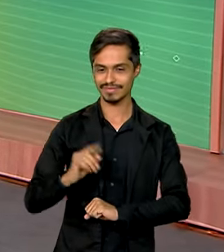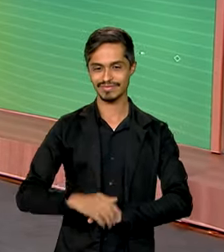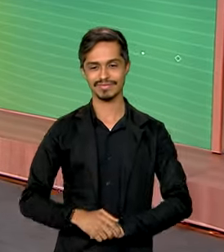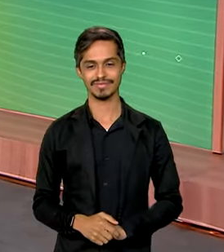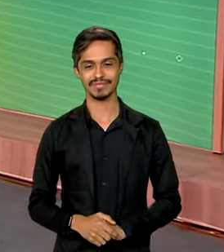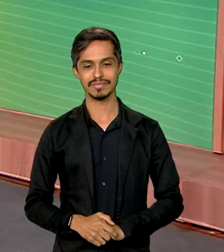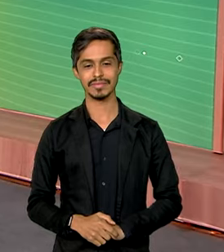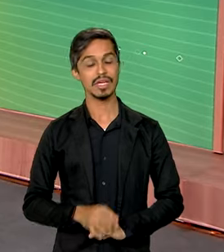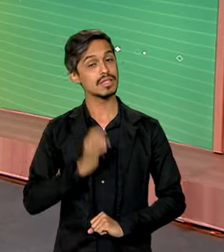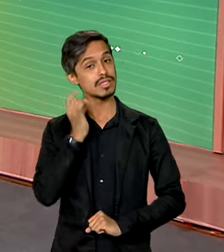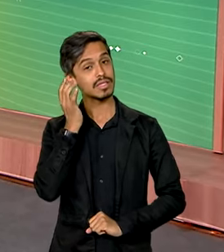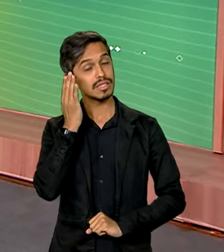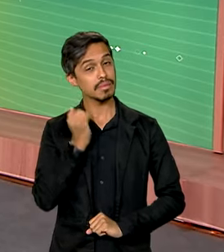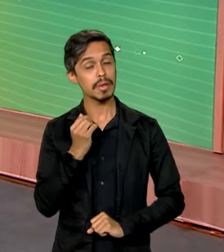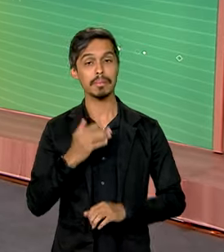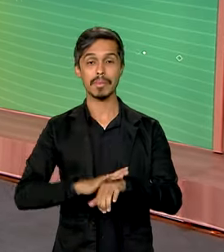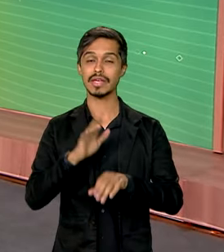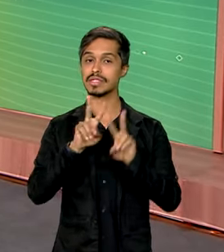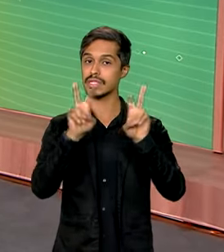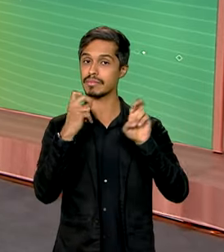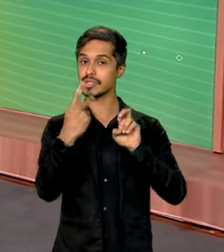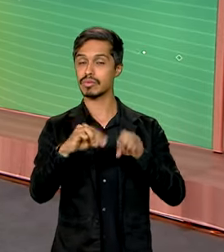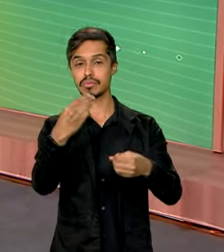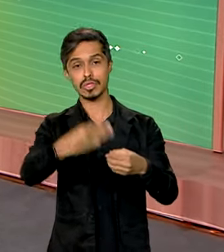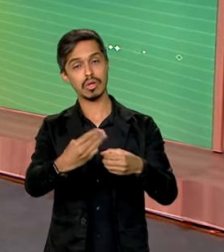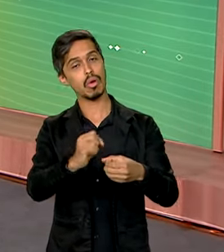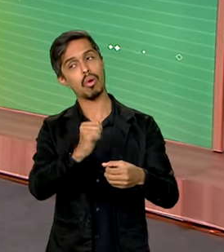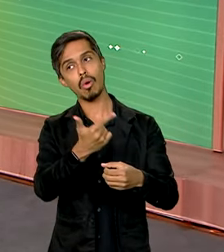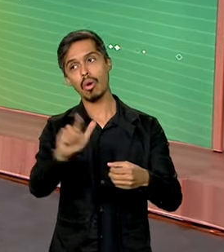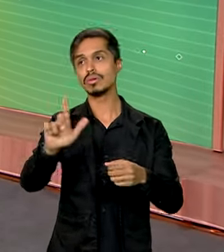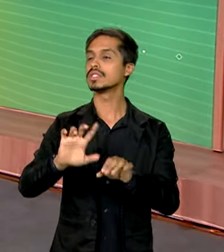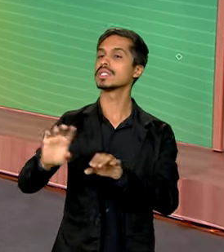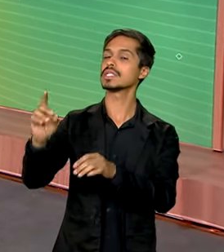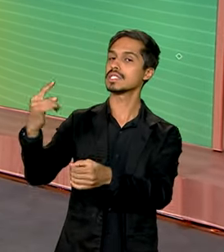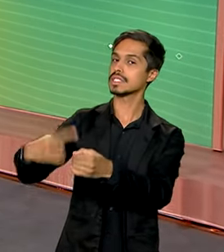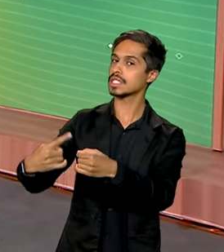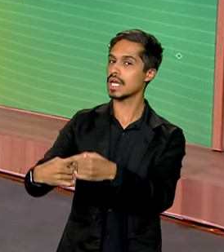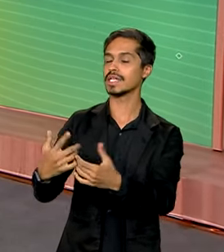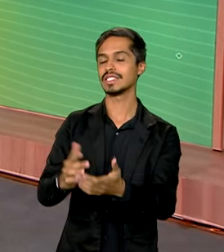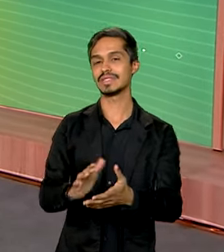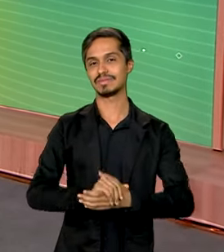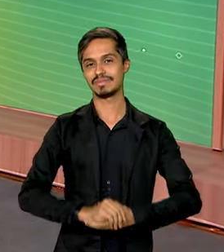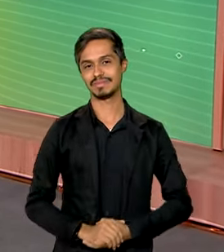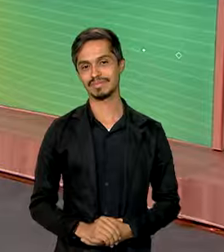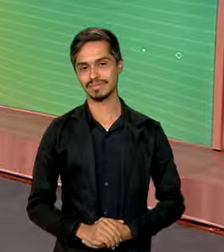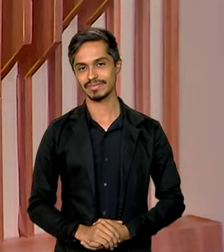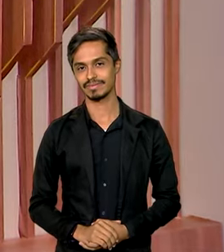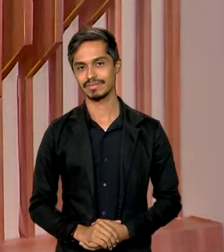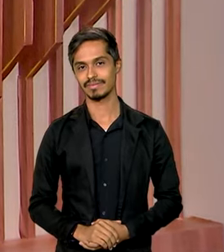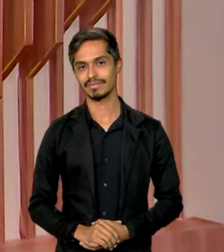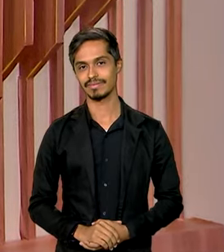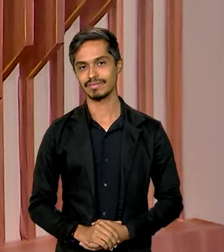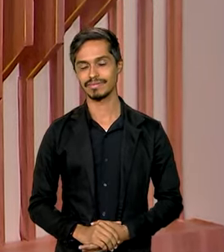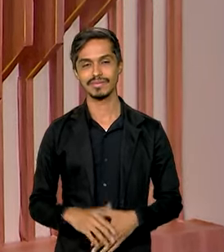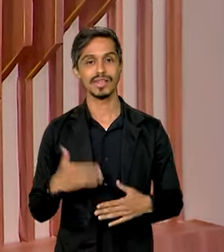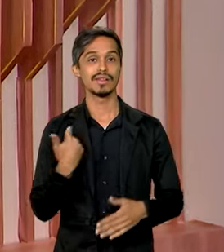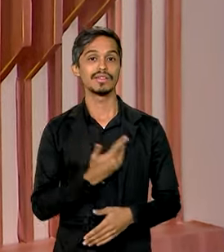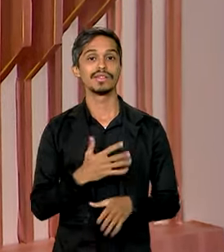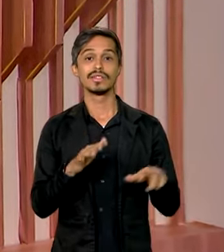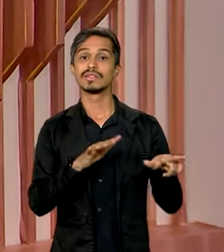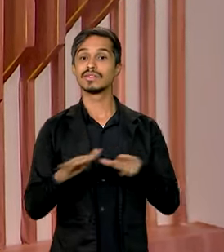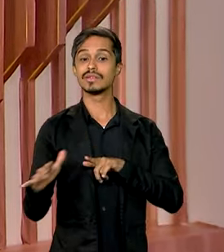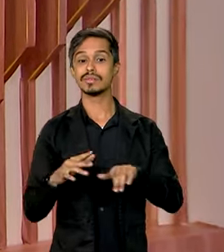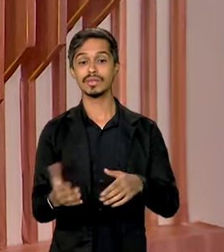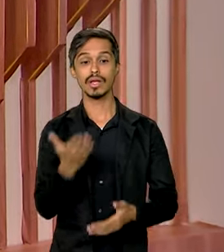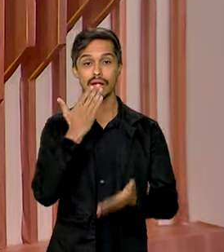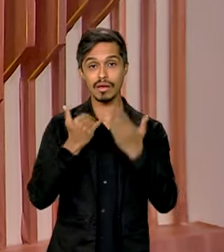gov.br/comunicabr para saber mais sobre o seu município ou alguma outra cidade ou região do país. E estamos na Semana